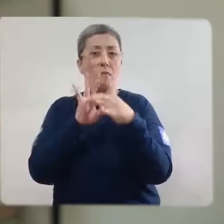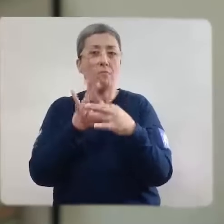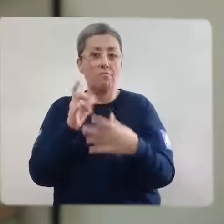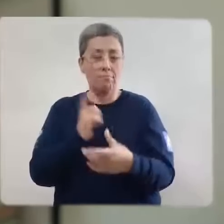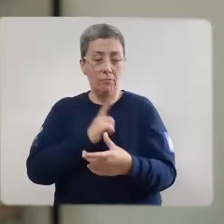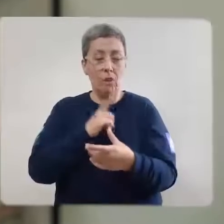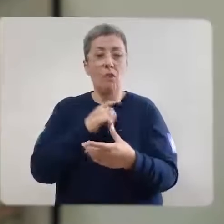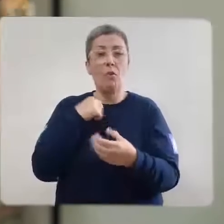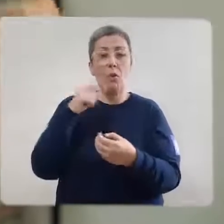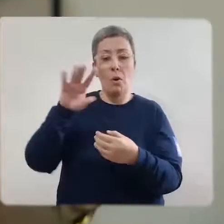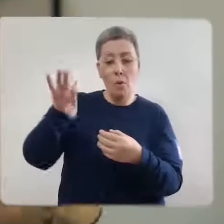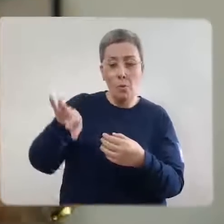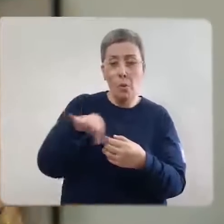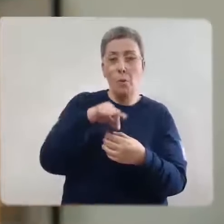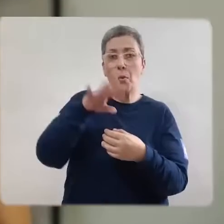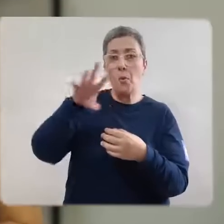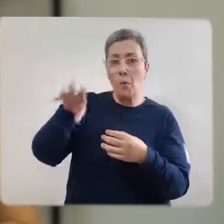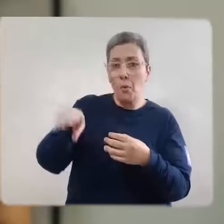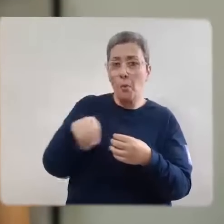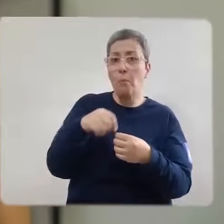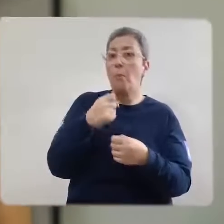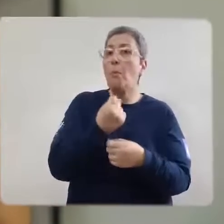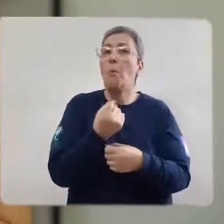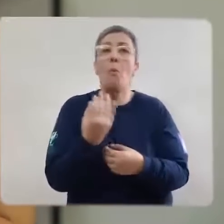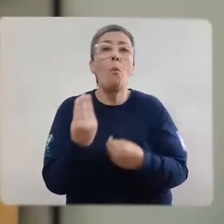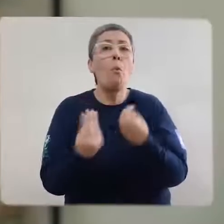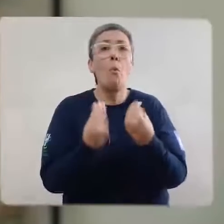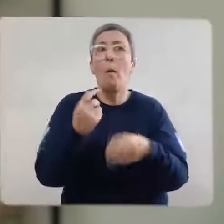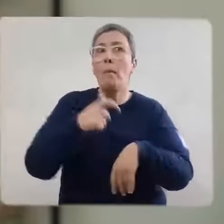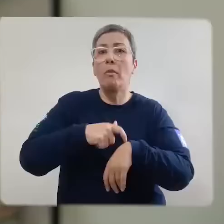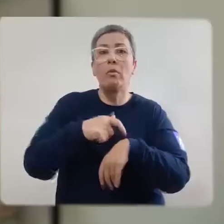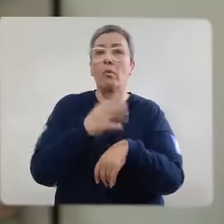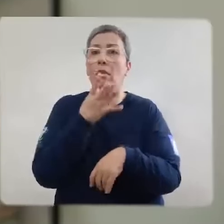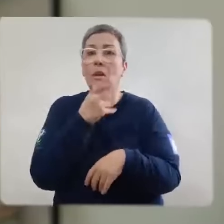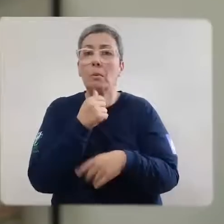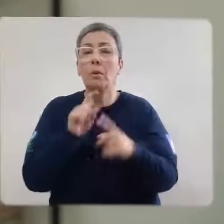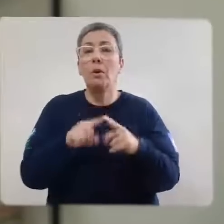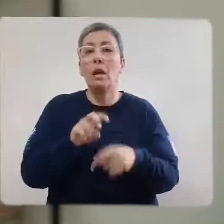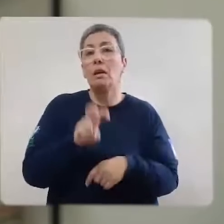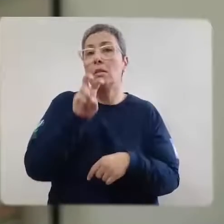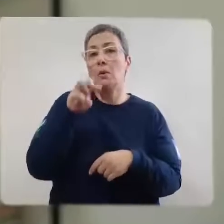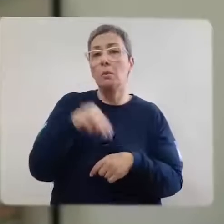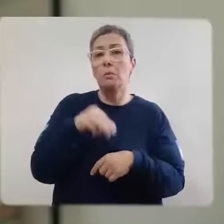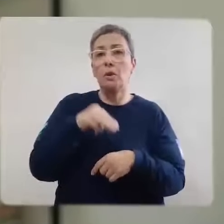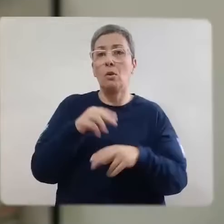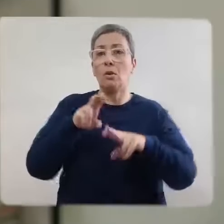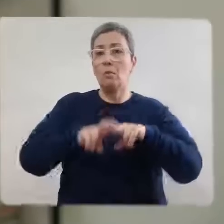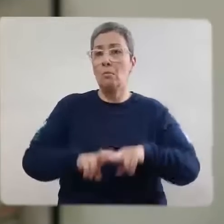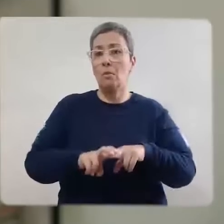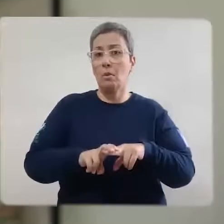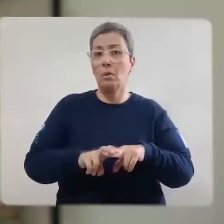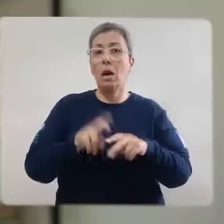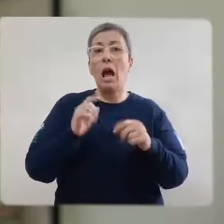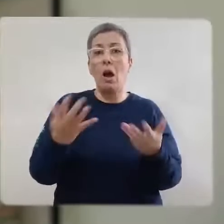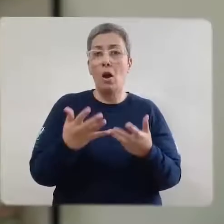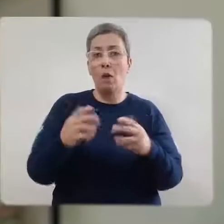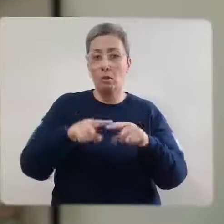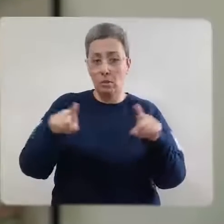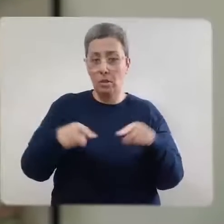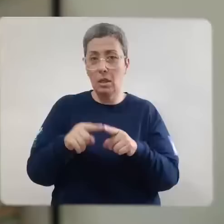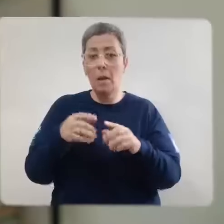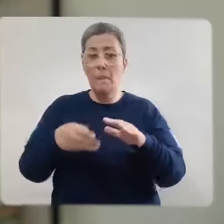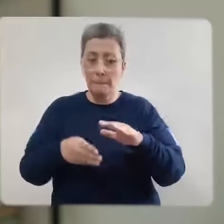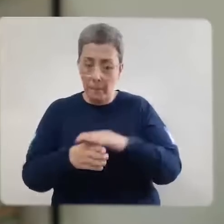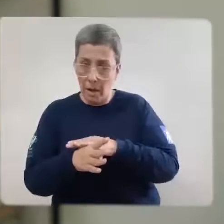vínculo, eu vou trazendo aos poucos, e aos poucos quanto? Ah, Patrícia, ele tem 5 minutos de permanência agora de sala, ele